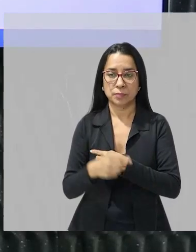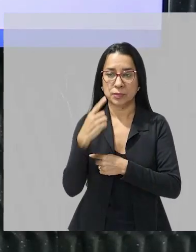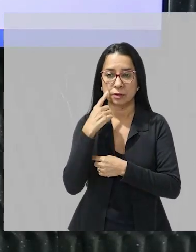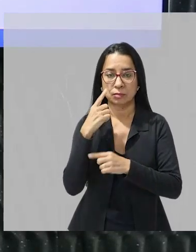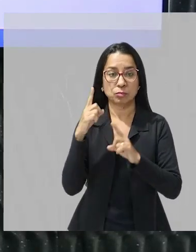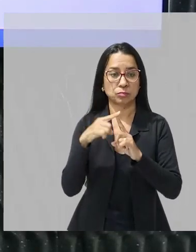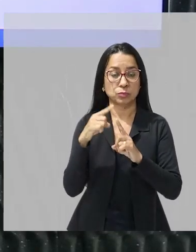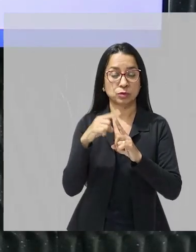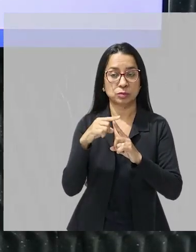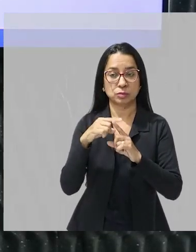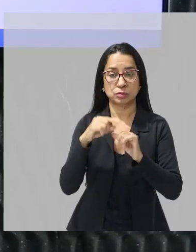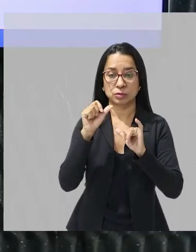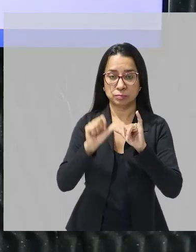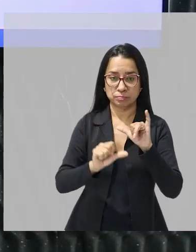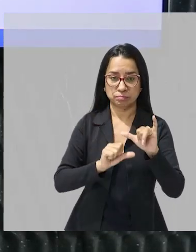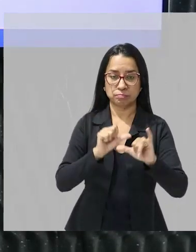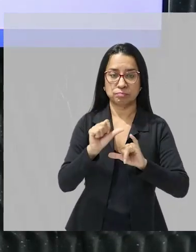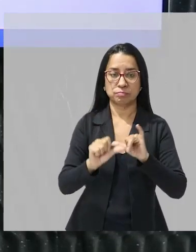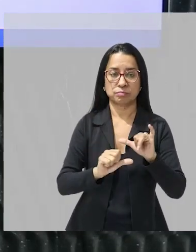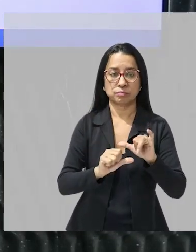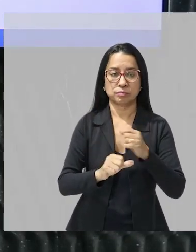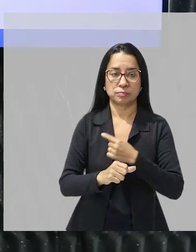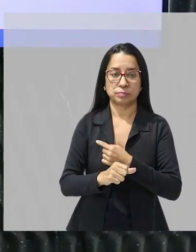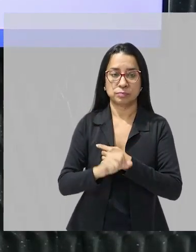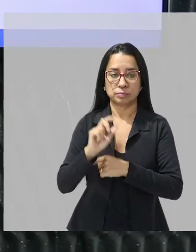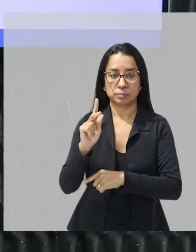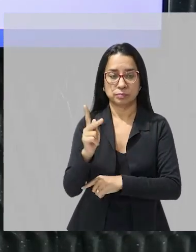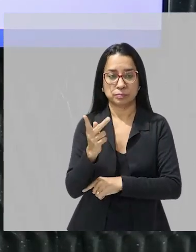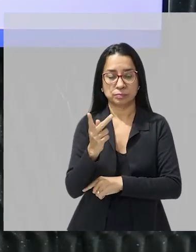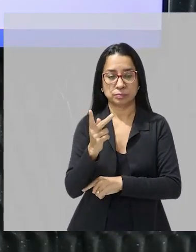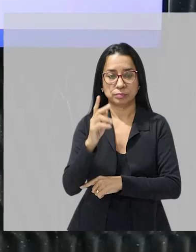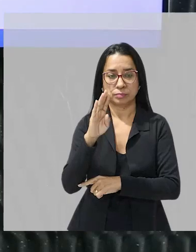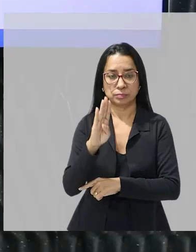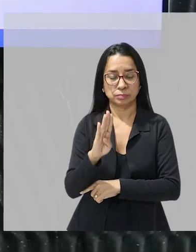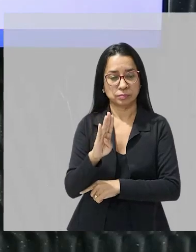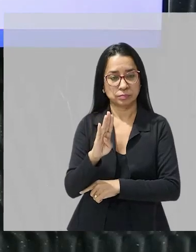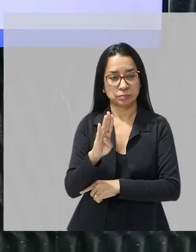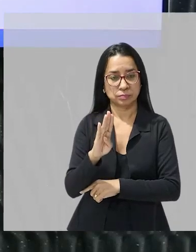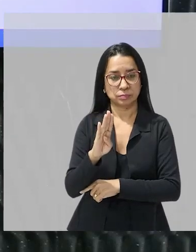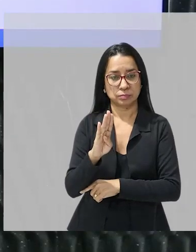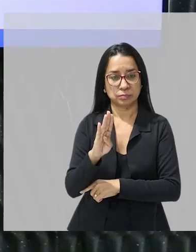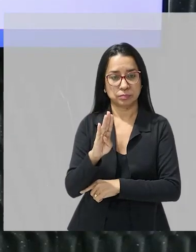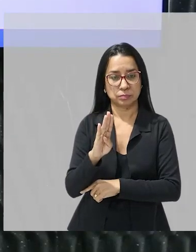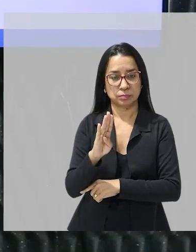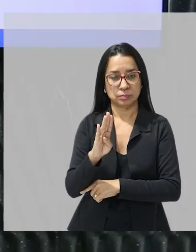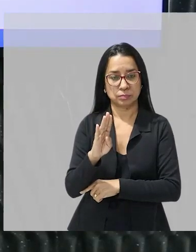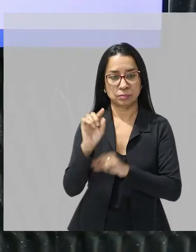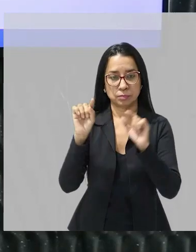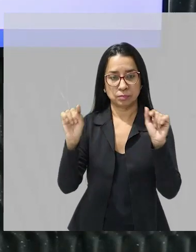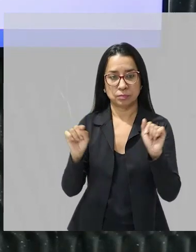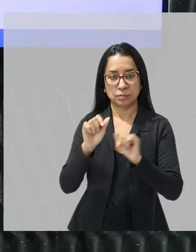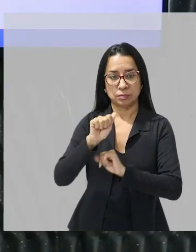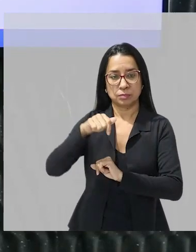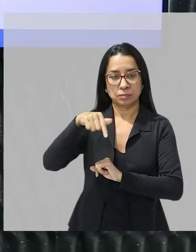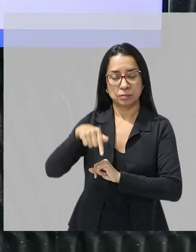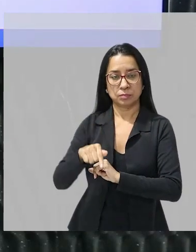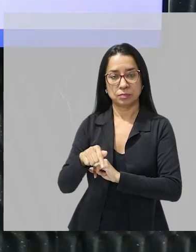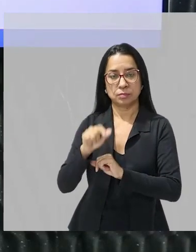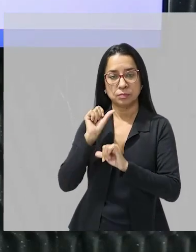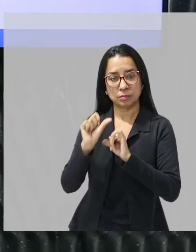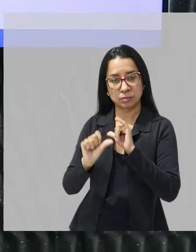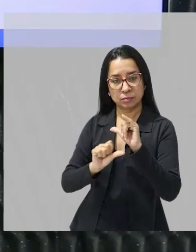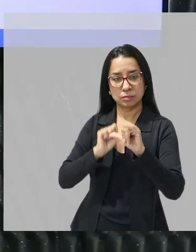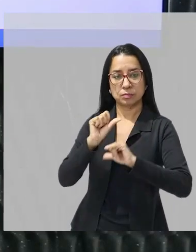essa reação. Nós temos aqui, ó, Hb é a hemoglobina em meio aquoso. Então, quando ela reage